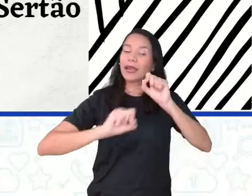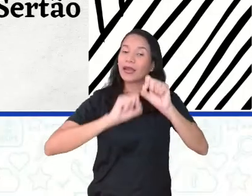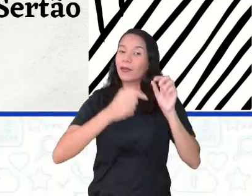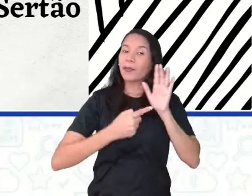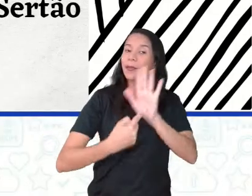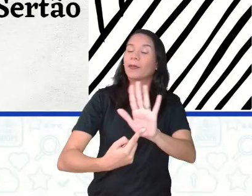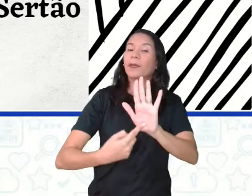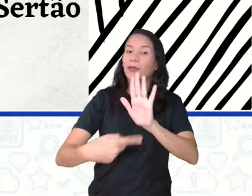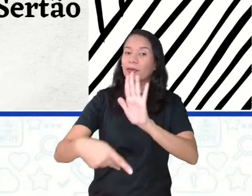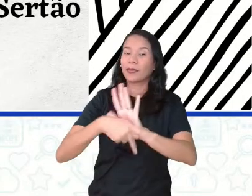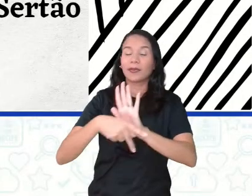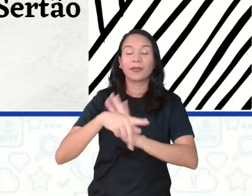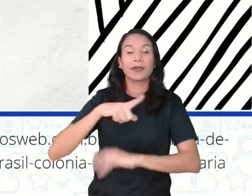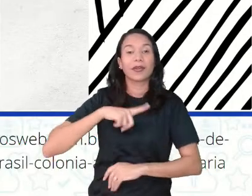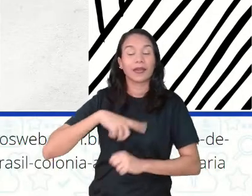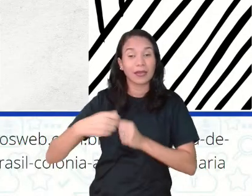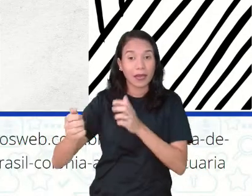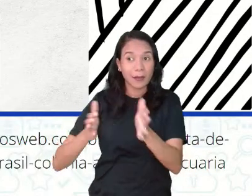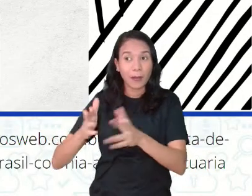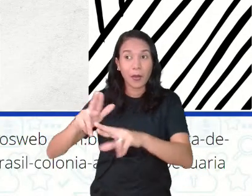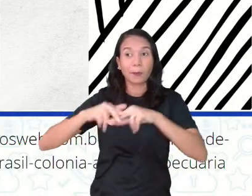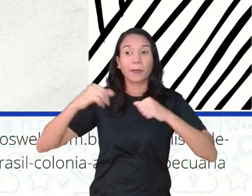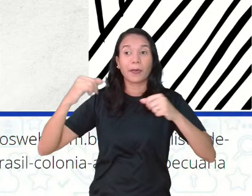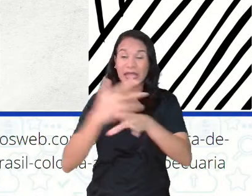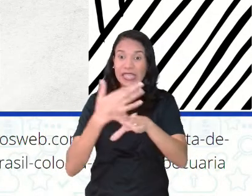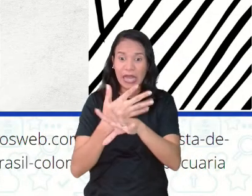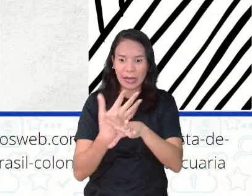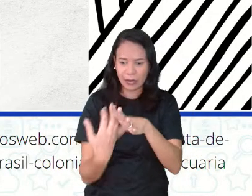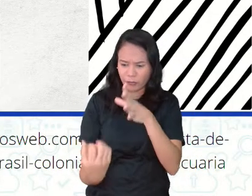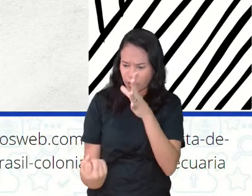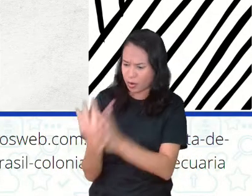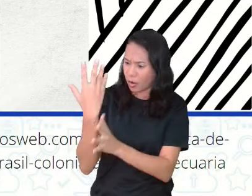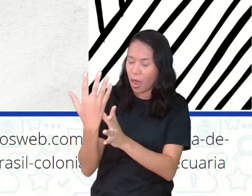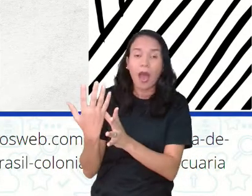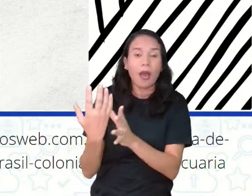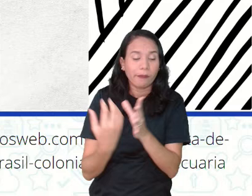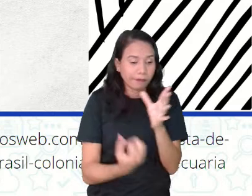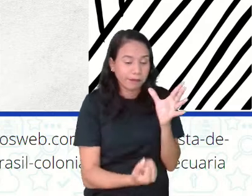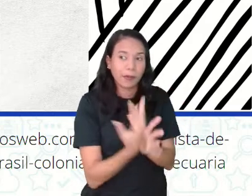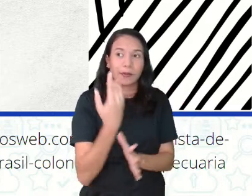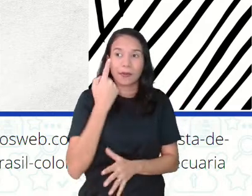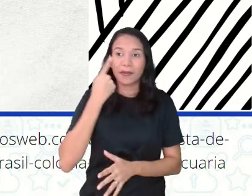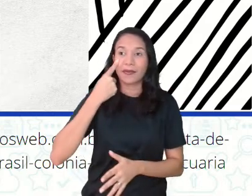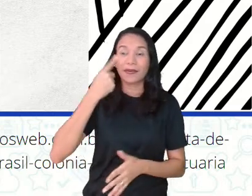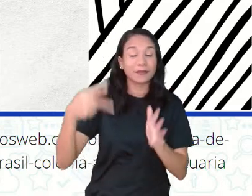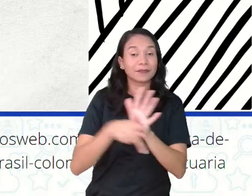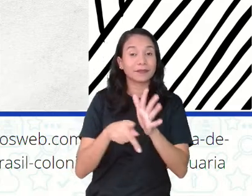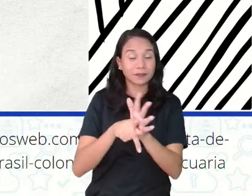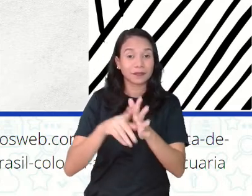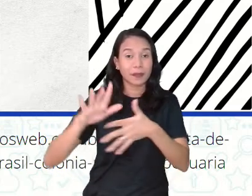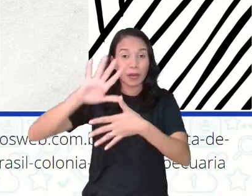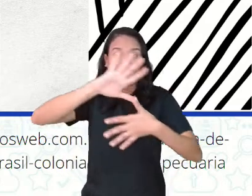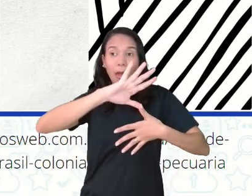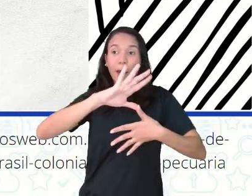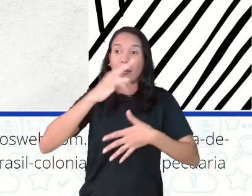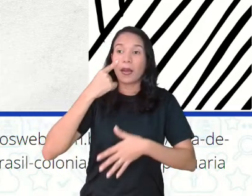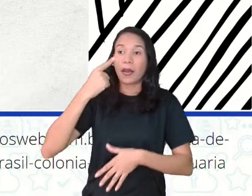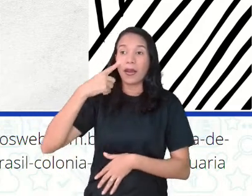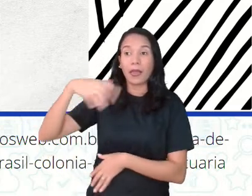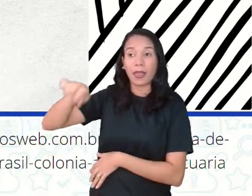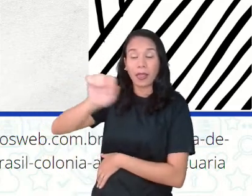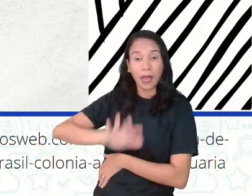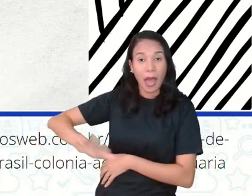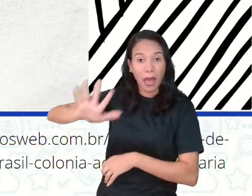falei para vocês, né, para esse período da invernada. Então, muitas cidades surgiram disso aí, né? Aqui está o mapa, né? E você consegue observar essa